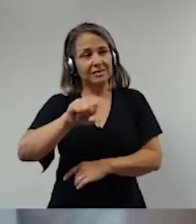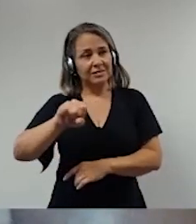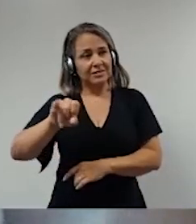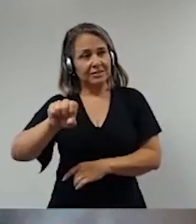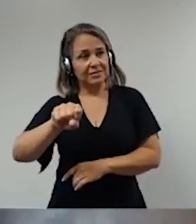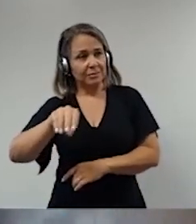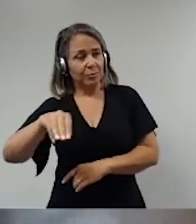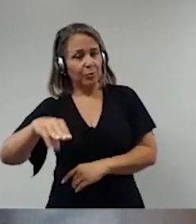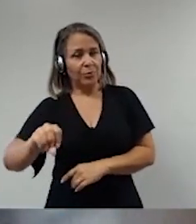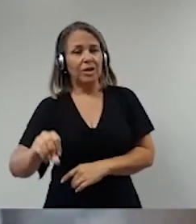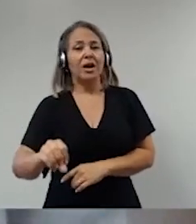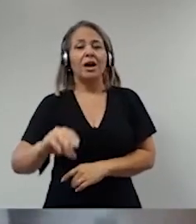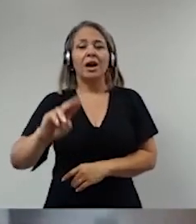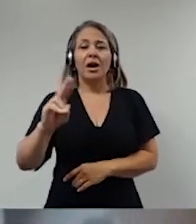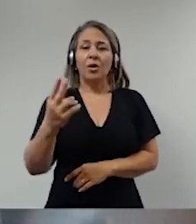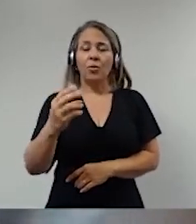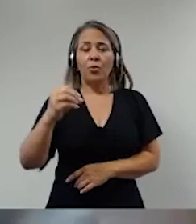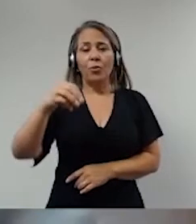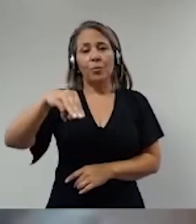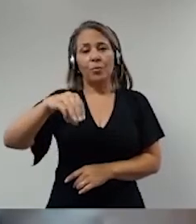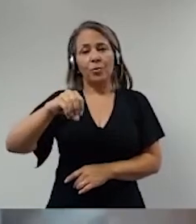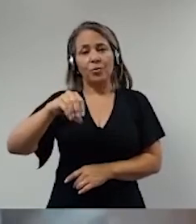homofobia.